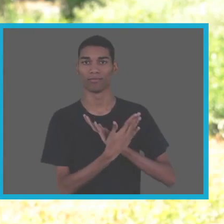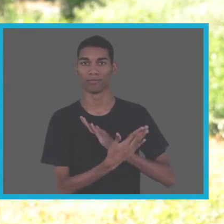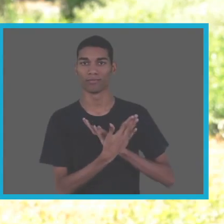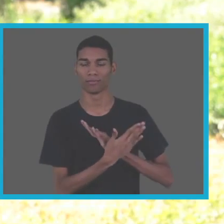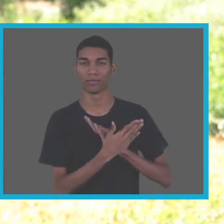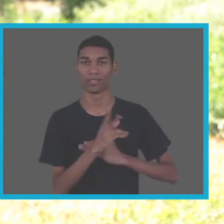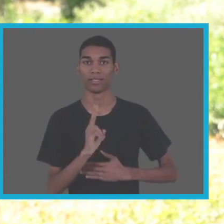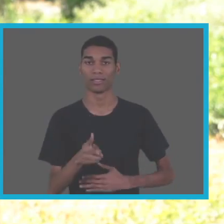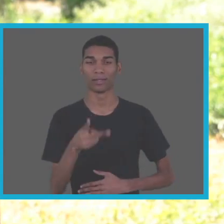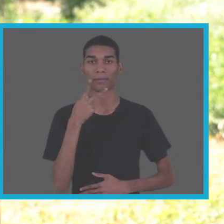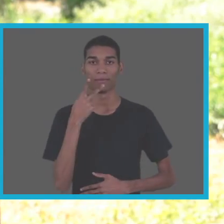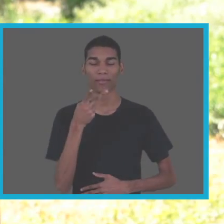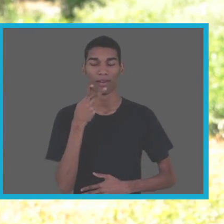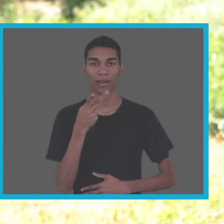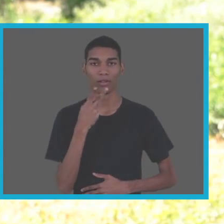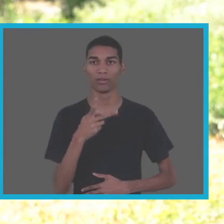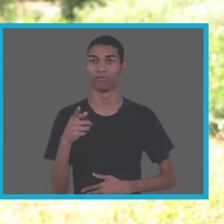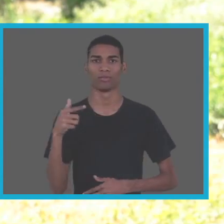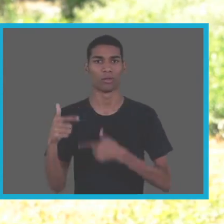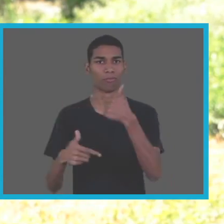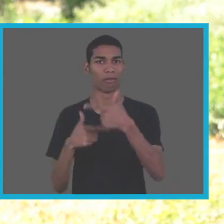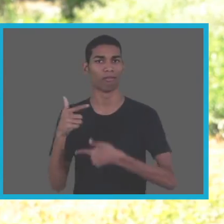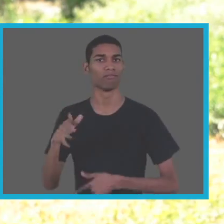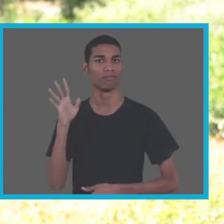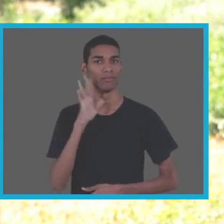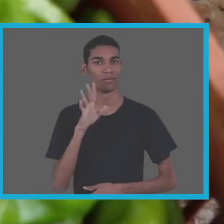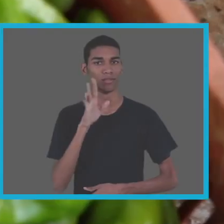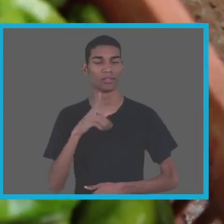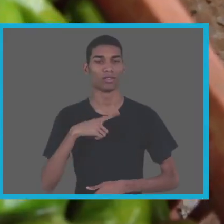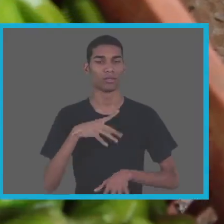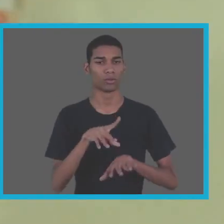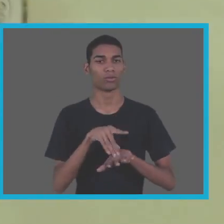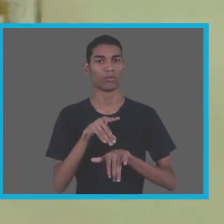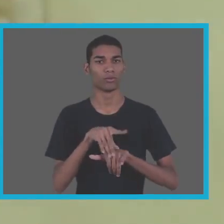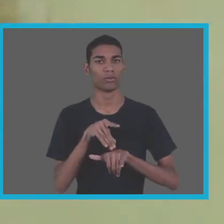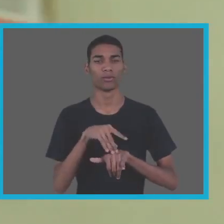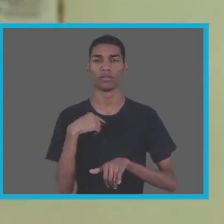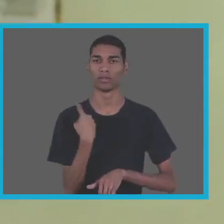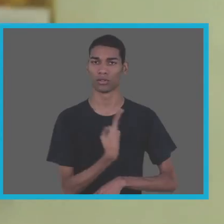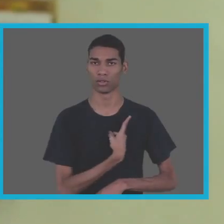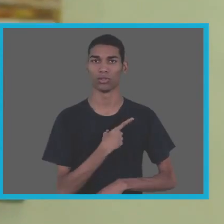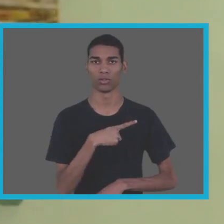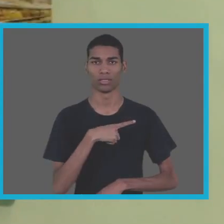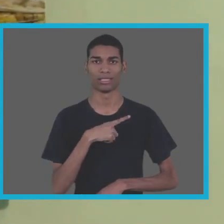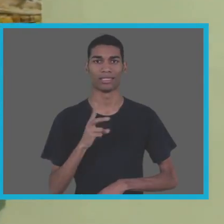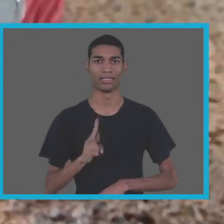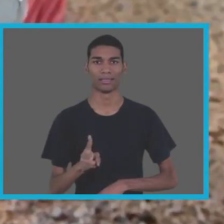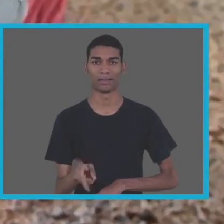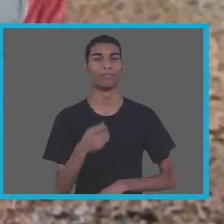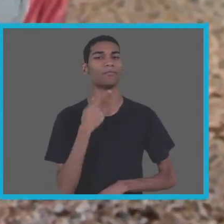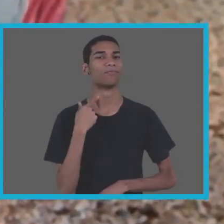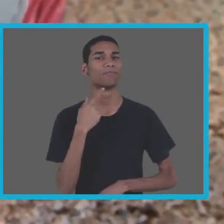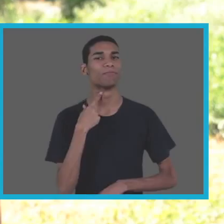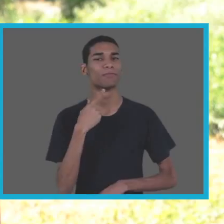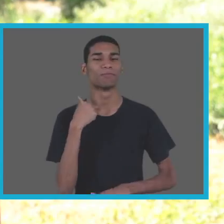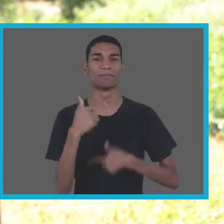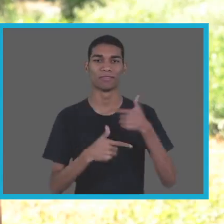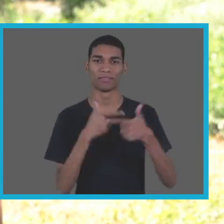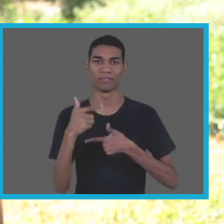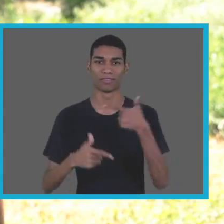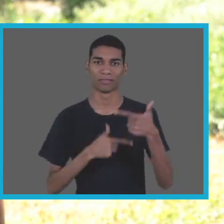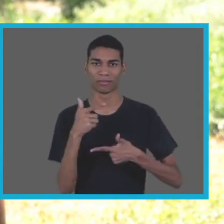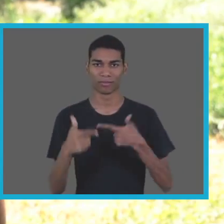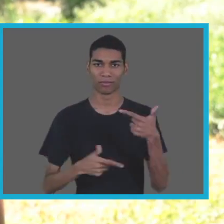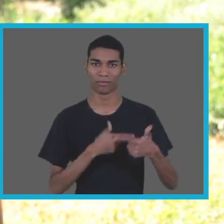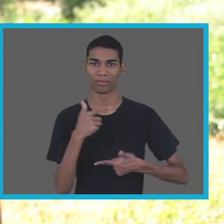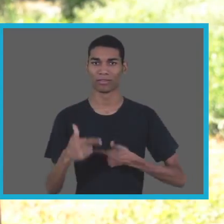nos orientar sempre falava, pô, tem um mercado que é legal, que é o mercado orgânico. E a gente também sempre teve essa